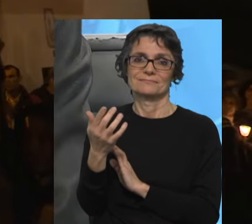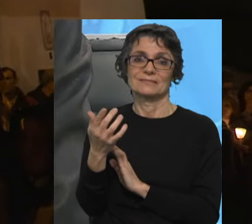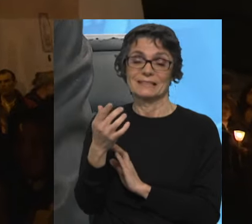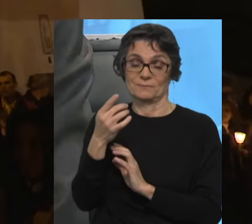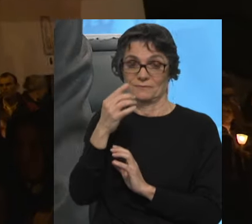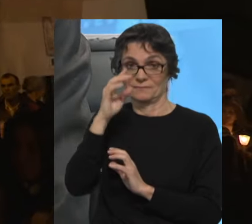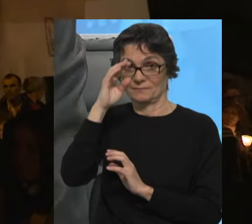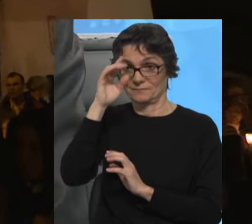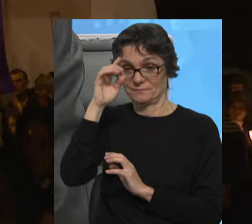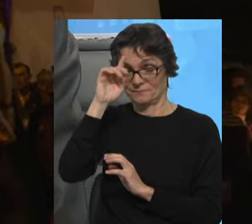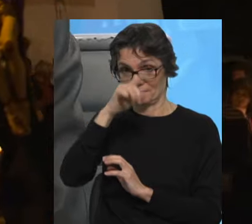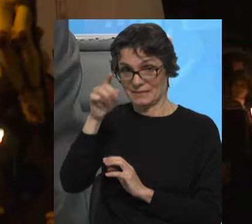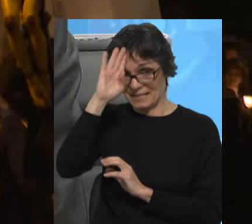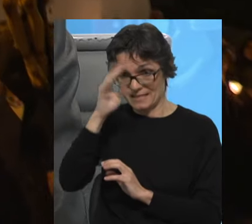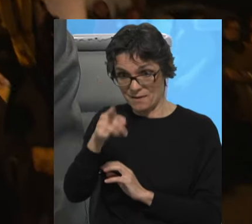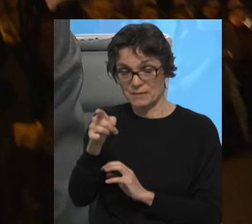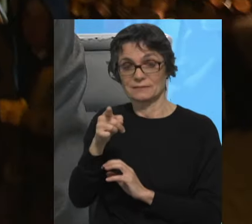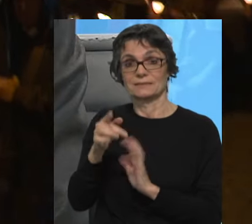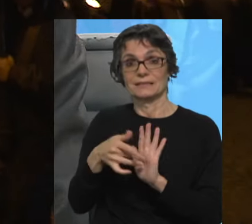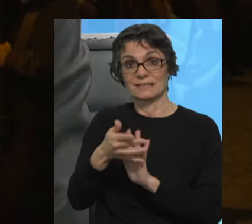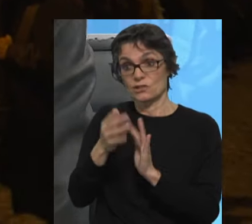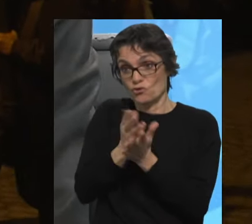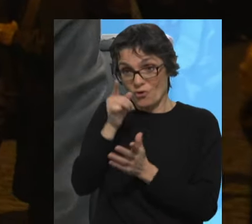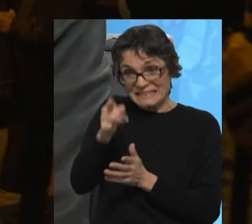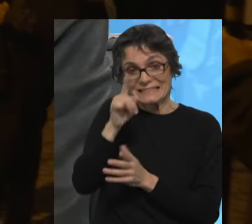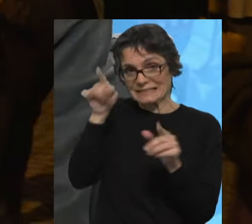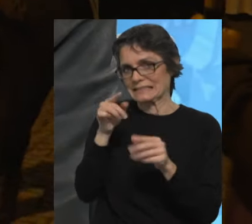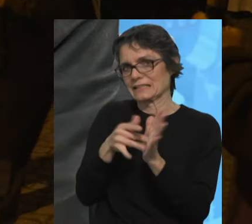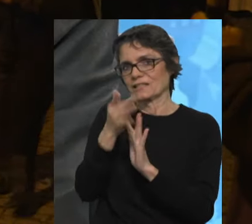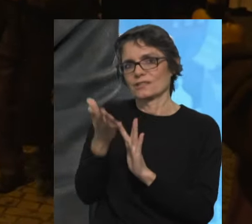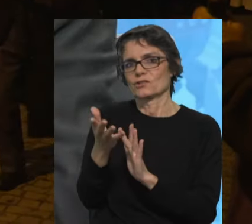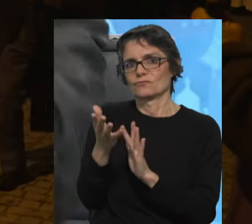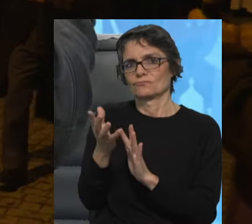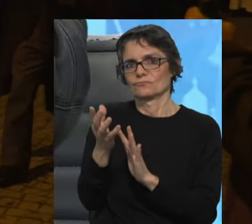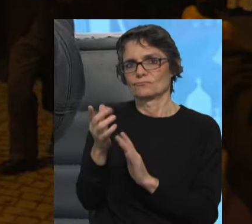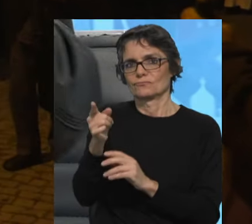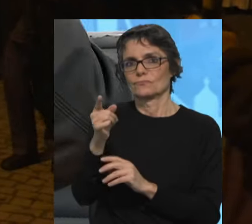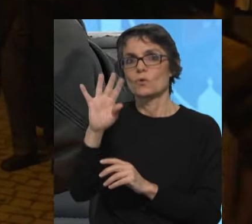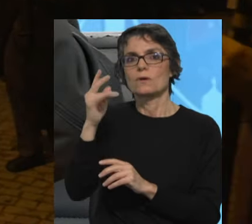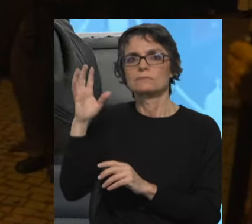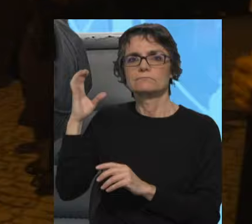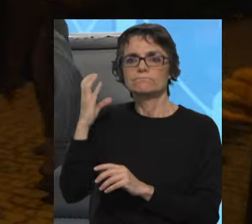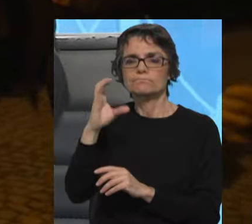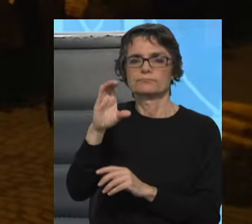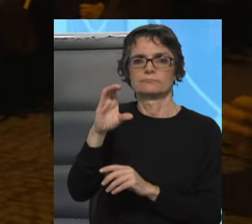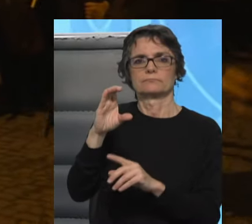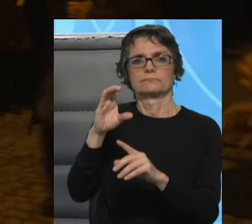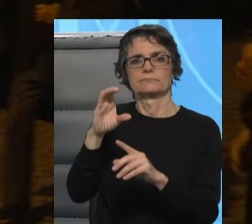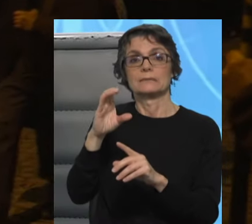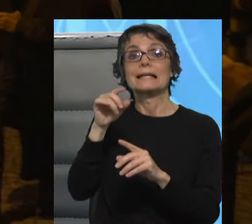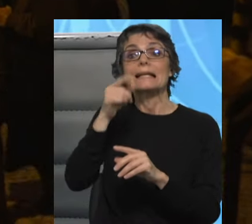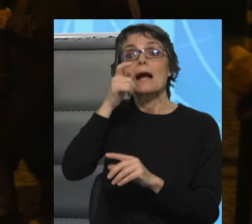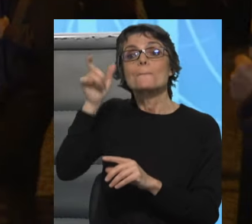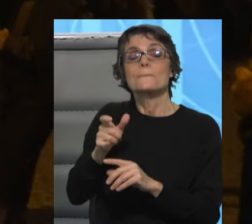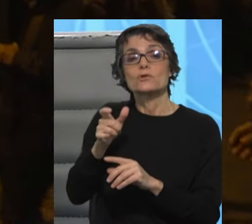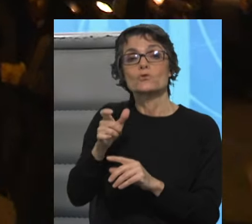que o Cristo para eles só aquela imagem que é do Cristo e então quando é o o próprio pessoa que leva a